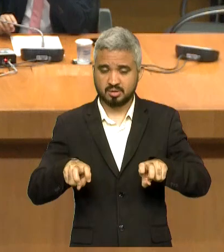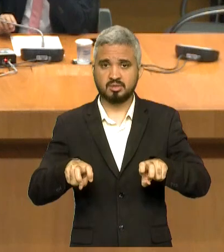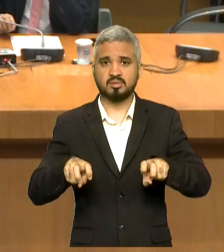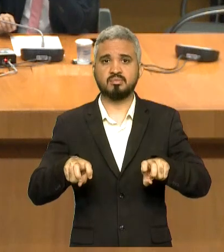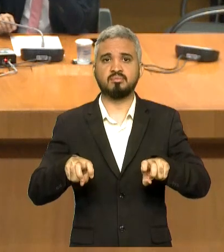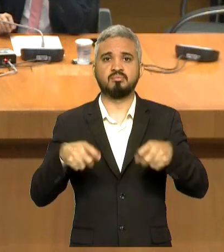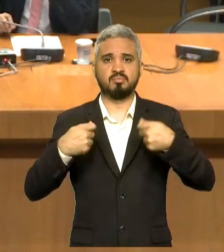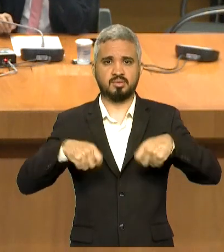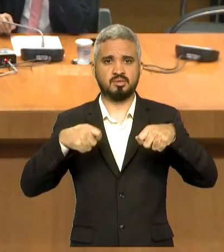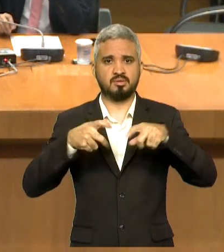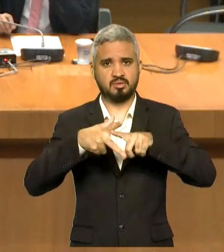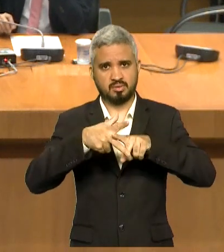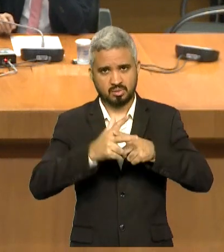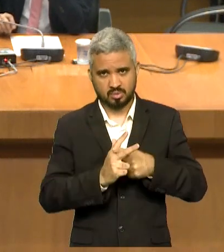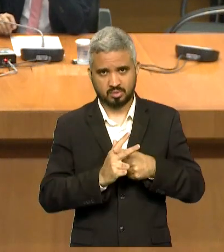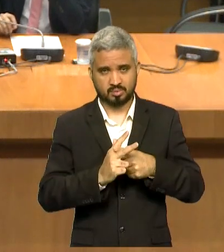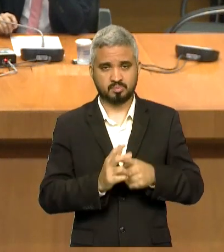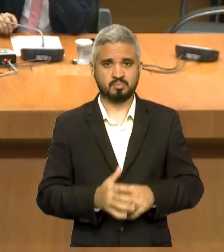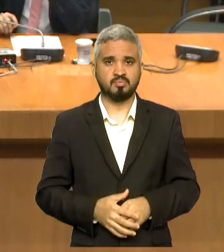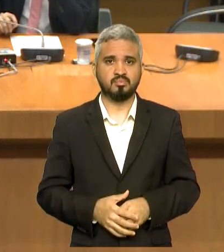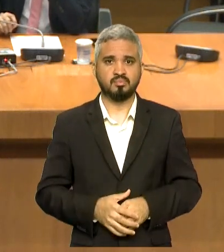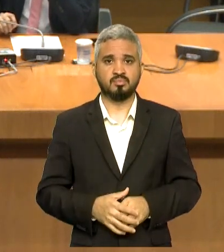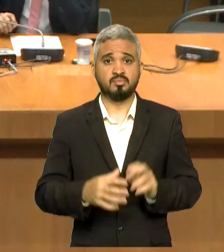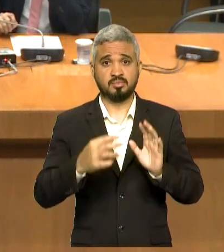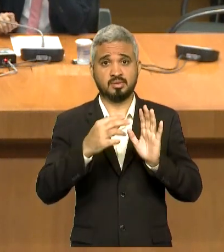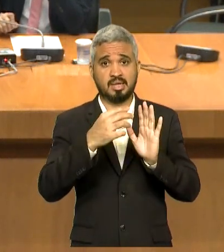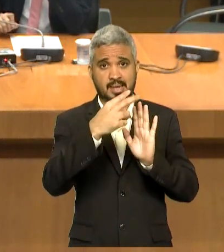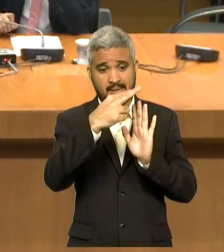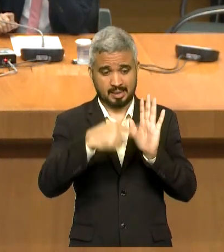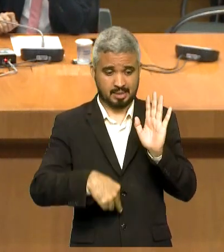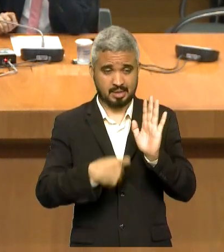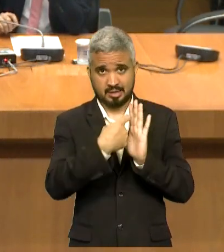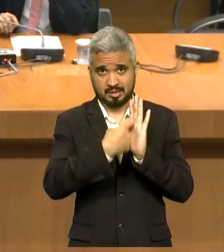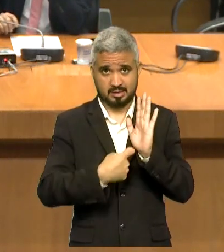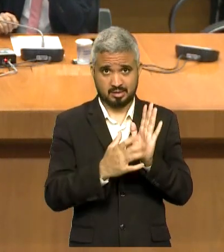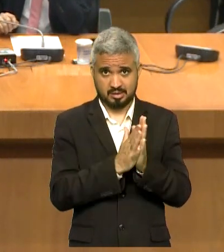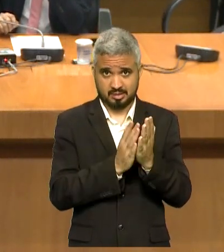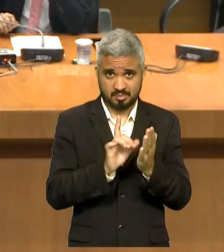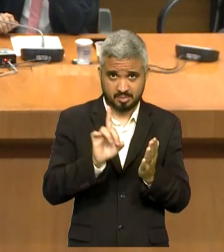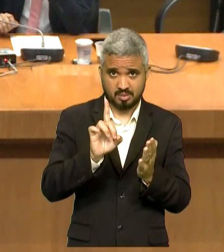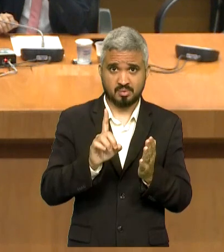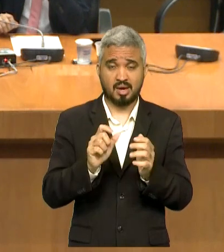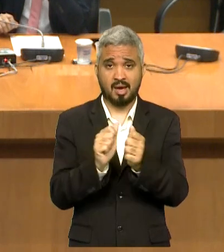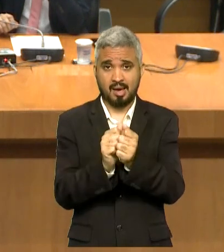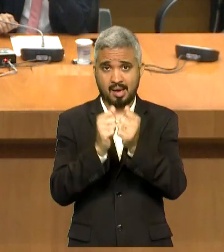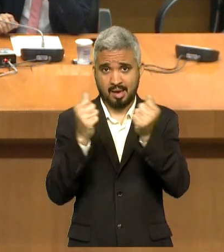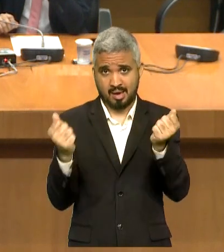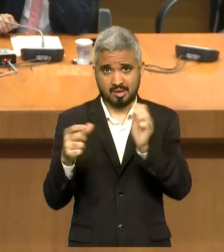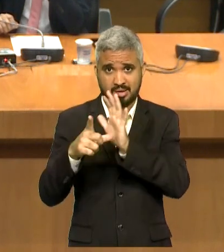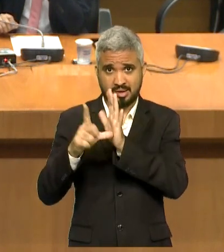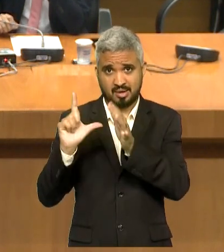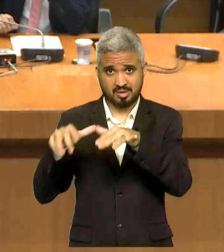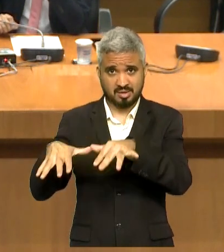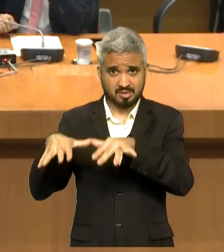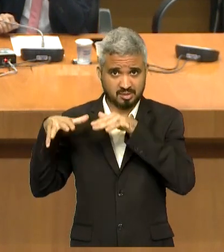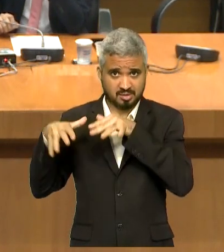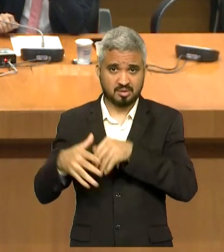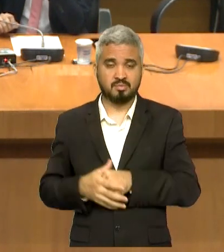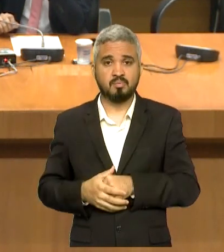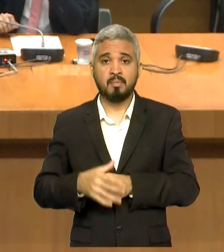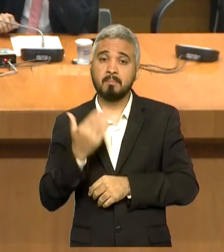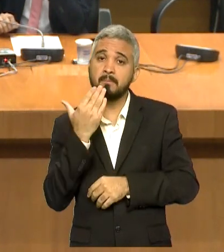seguinte: determinou a leitura do texto bíblico da ata da sessão anterior, que recebeu pedido